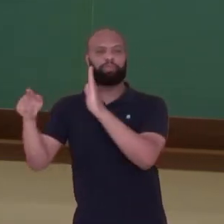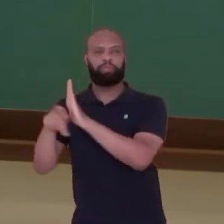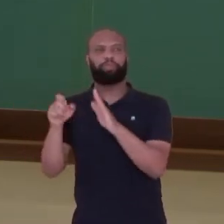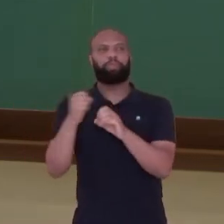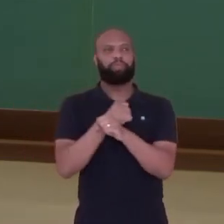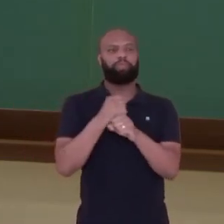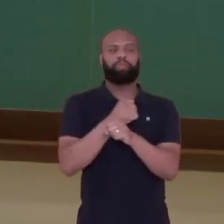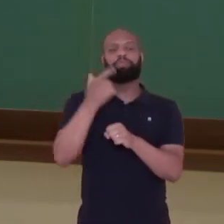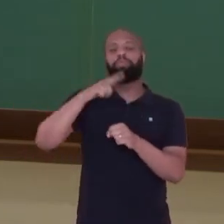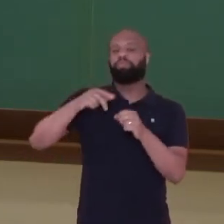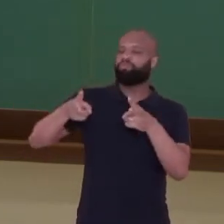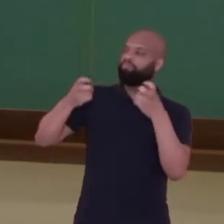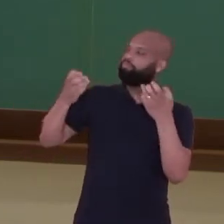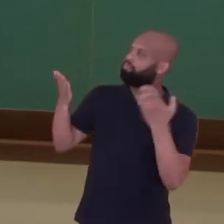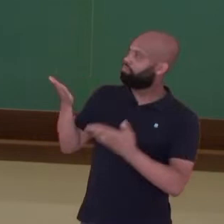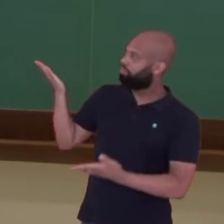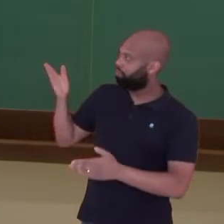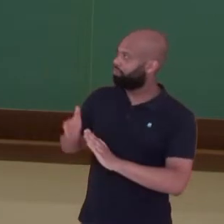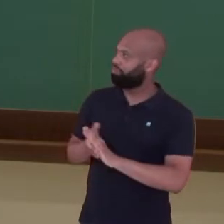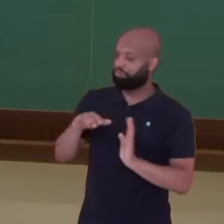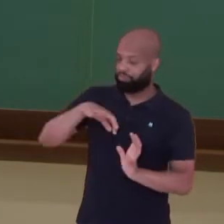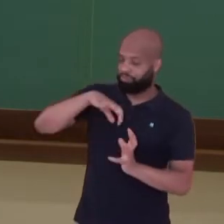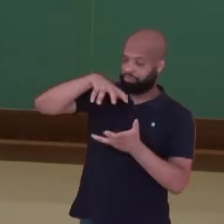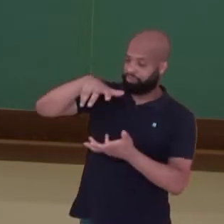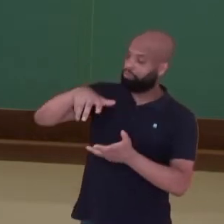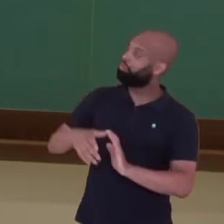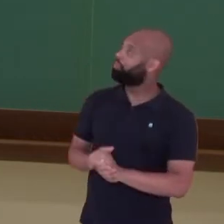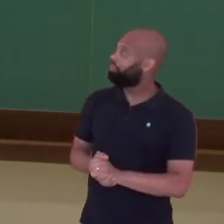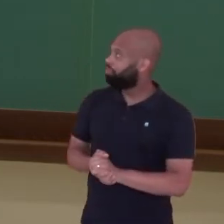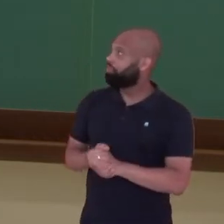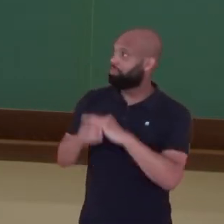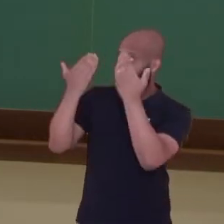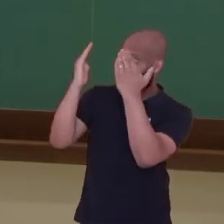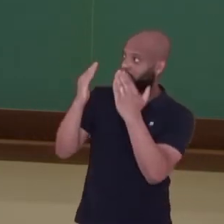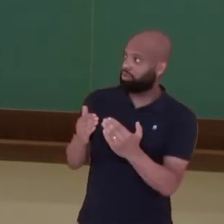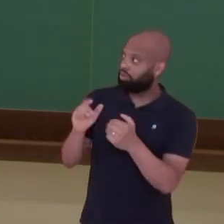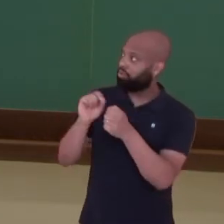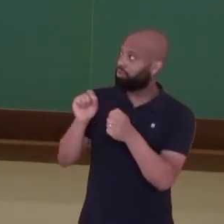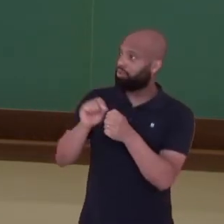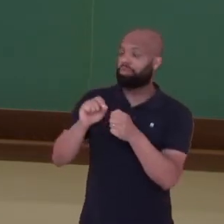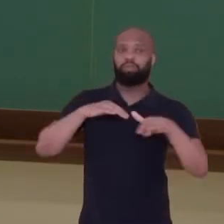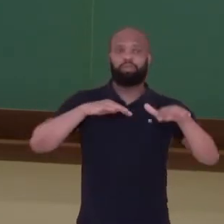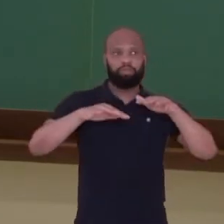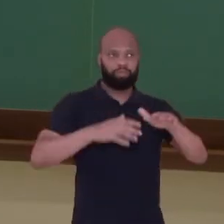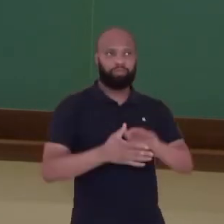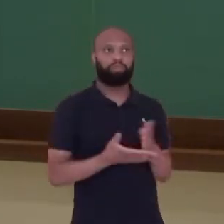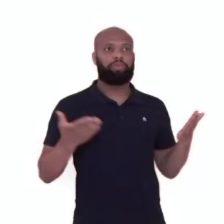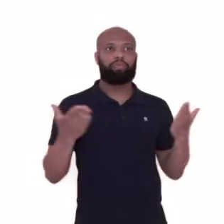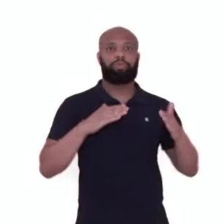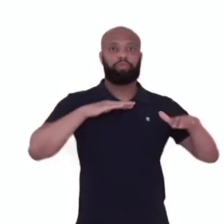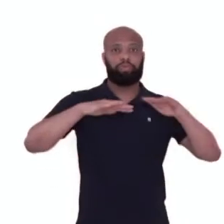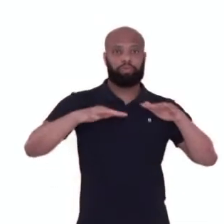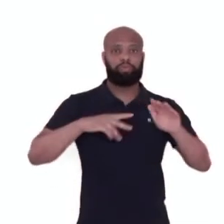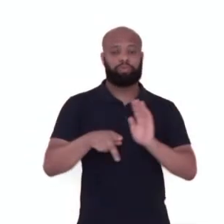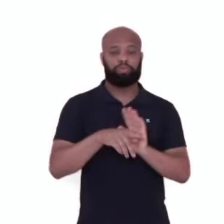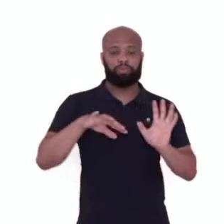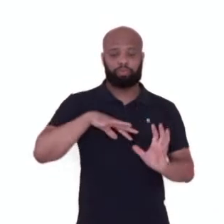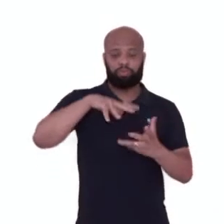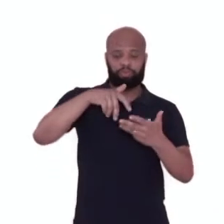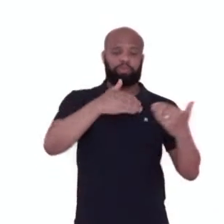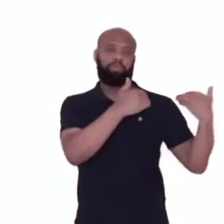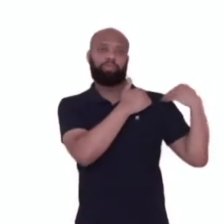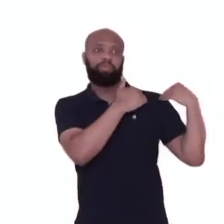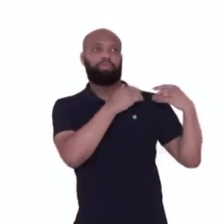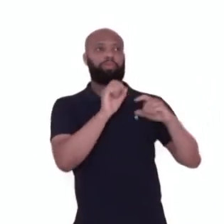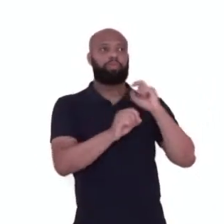Então perceba o nosso planeta realizando um desses movimentos. Então, os movimentos da Terra são